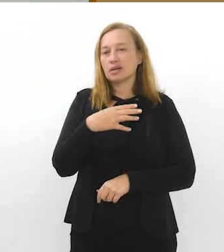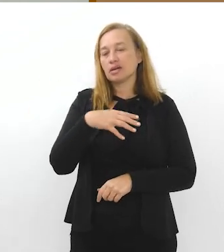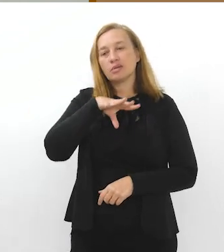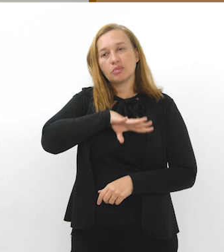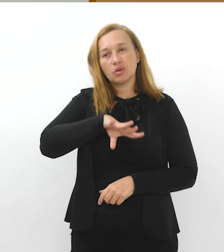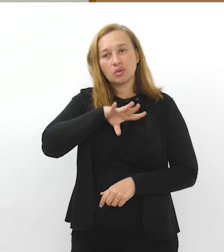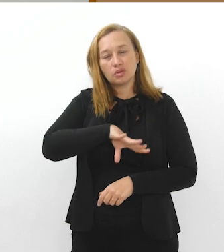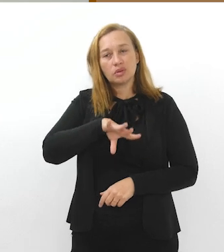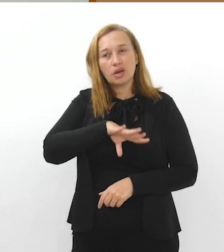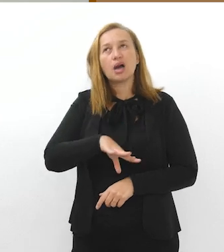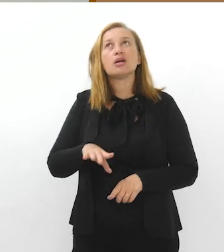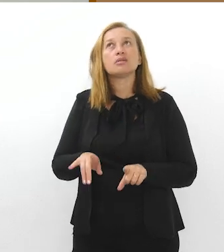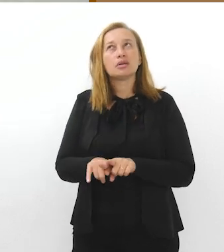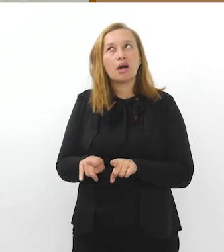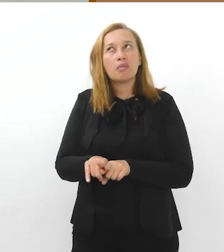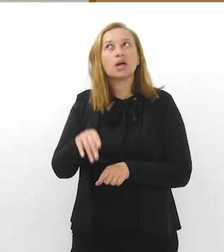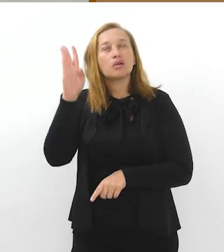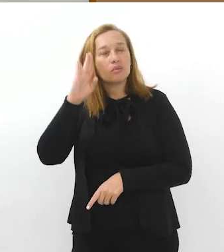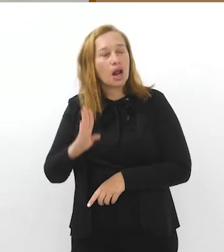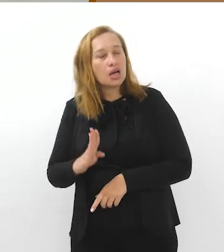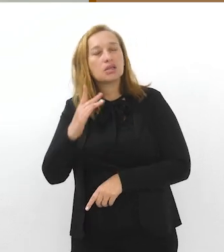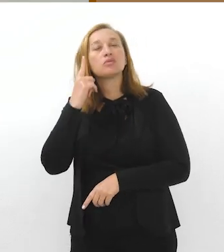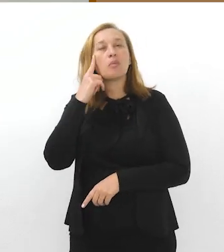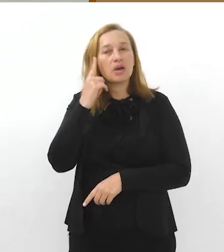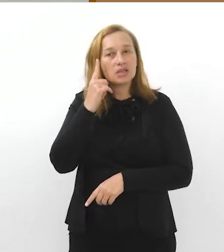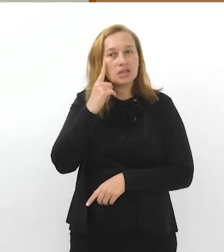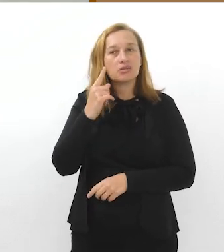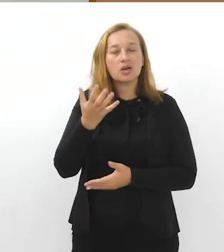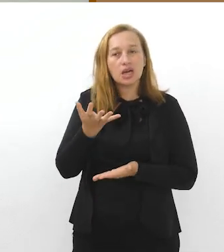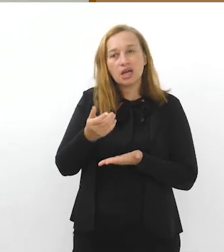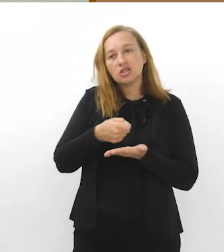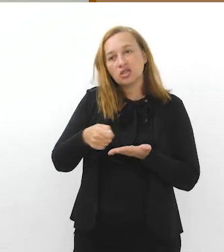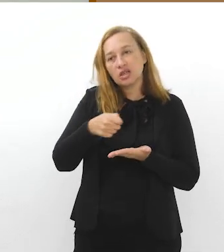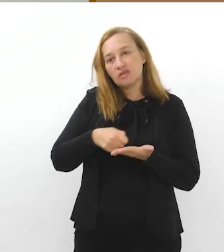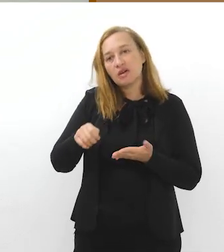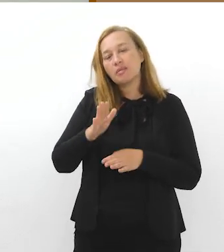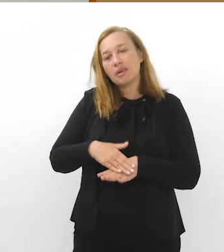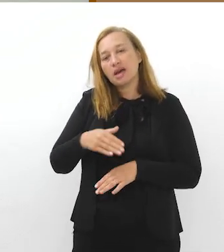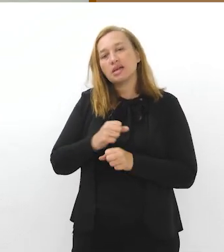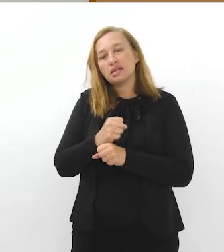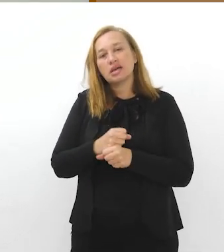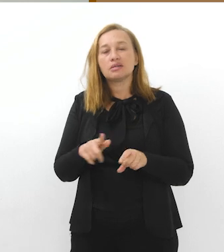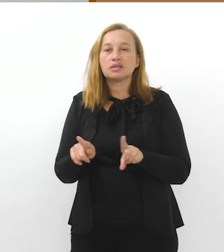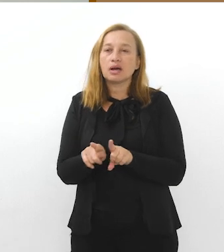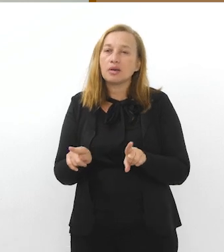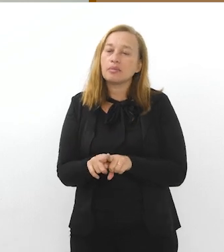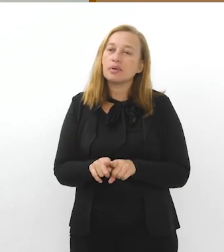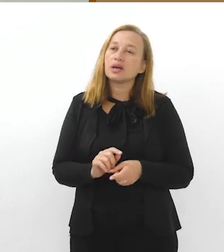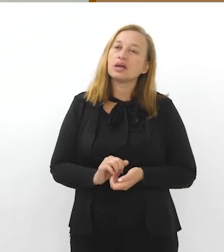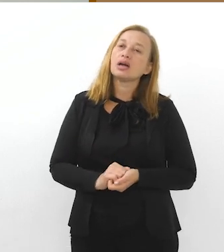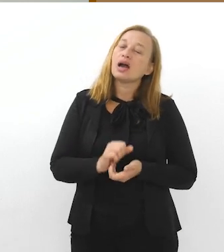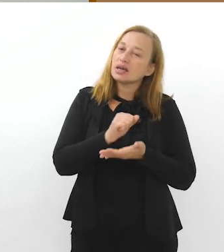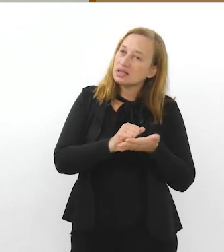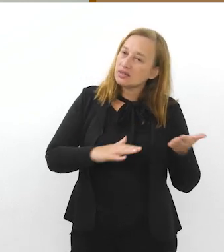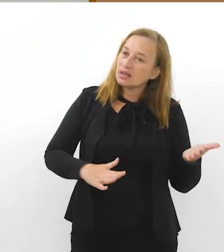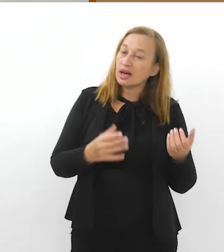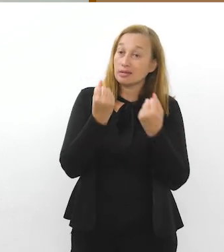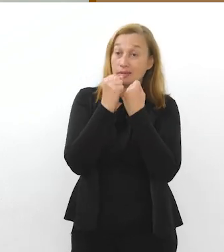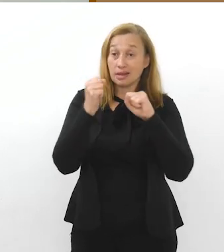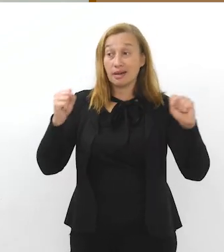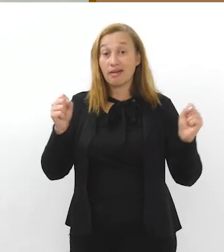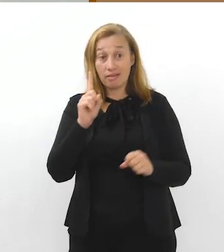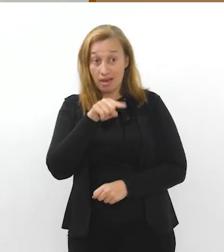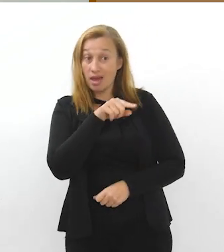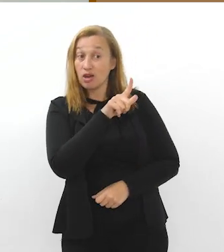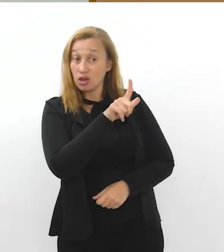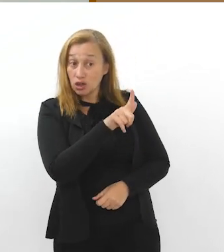nessa exposição em Portugal. É, no Brasil também eu já estou pensando em algumas coisas. Eu quero escrever mais esse